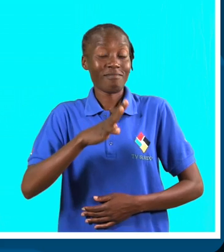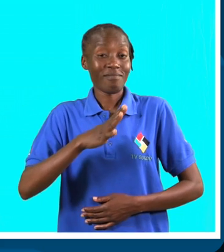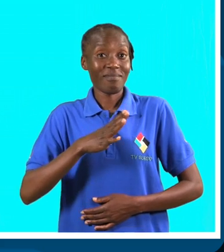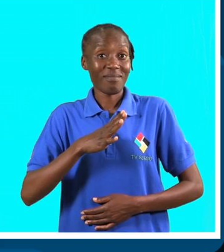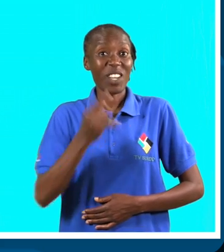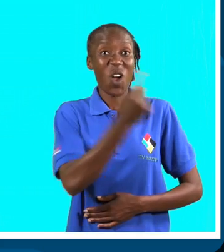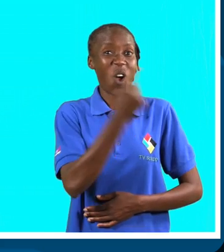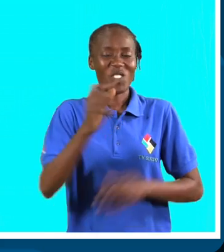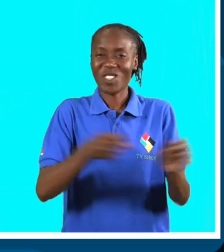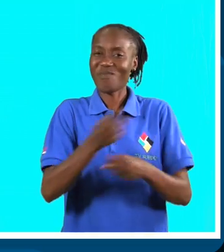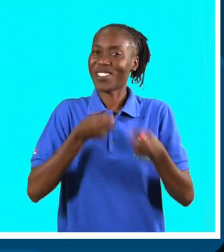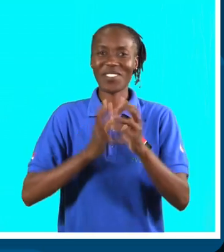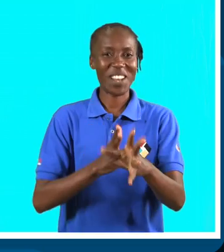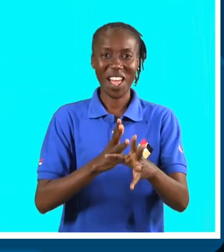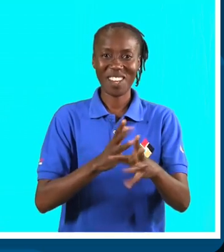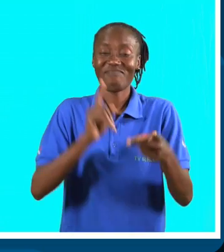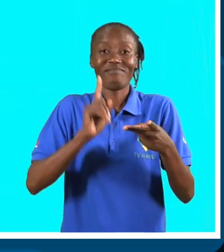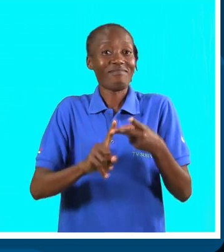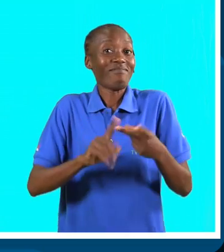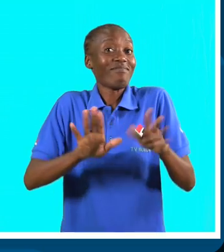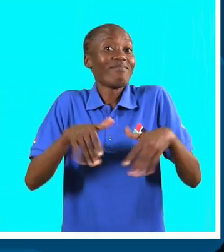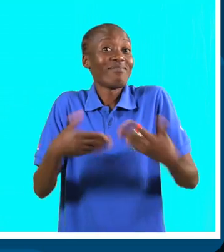Bom, em relação ao 11 não vou falar.